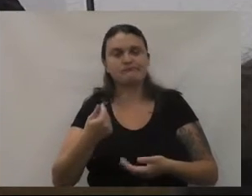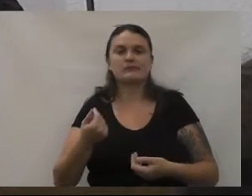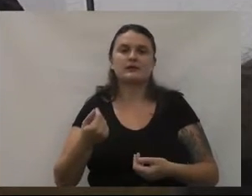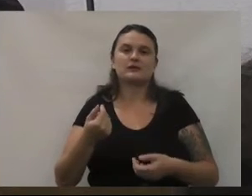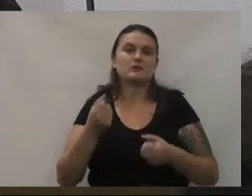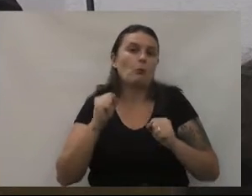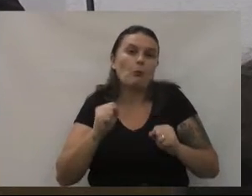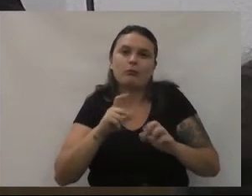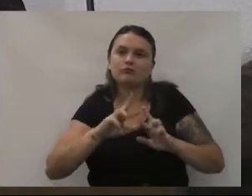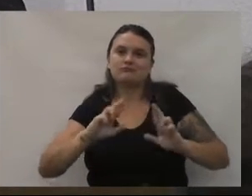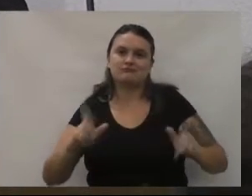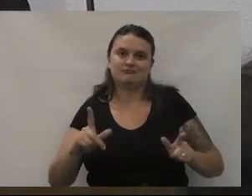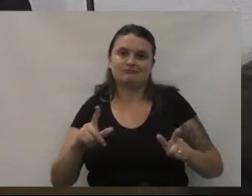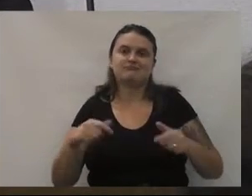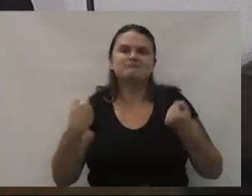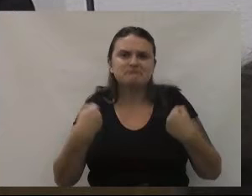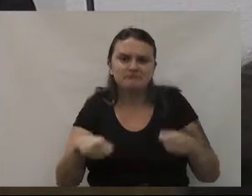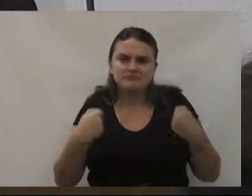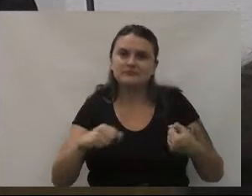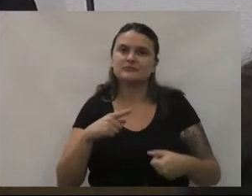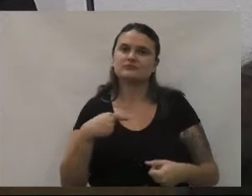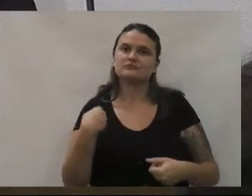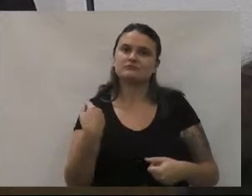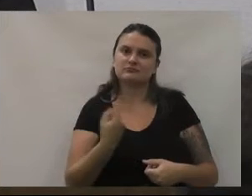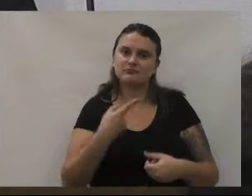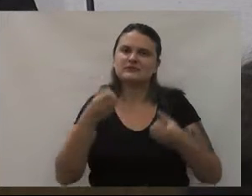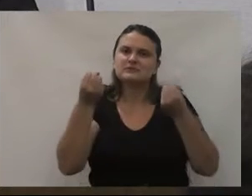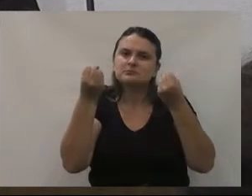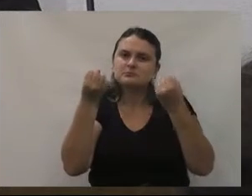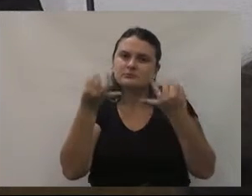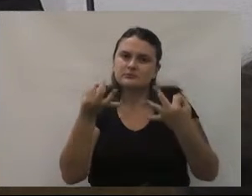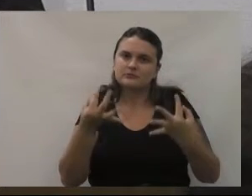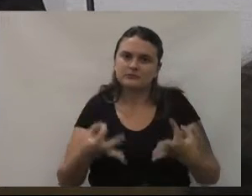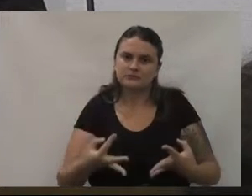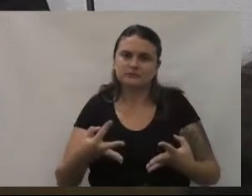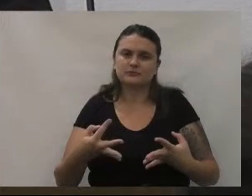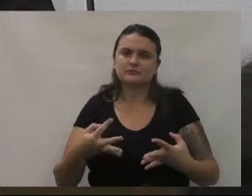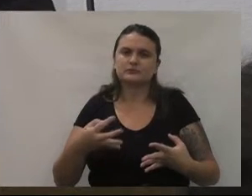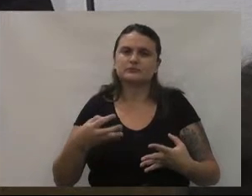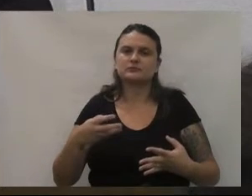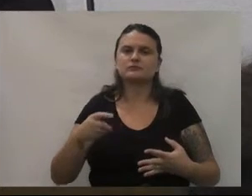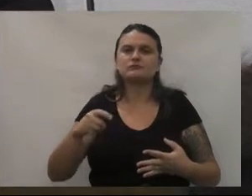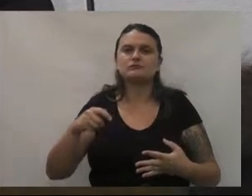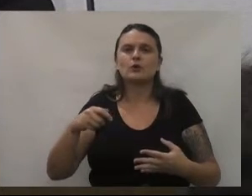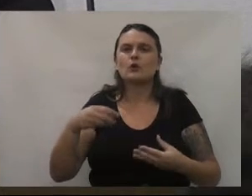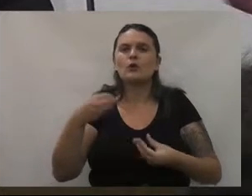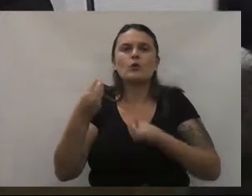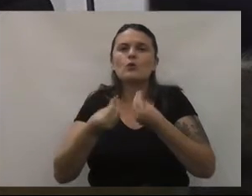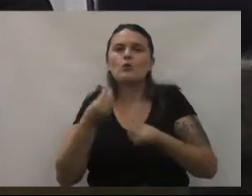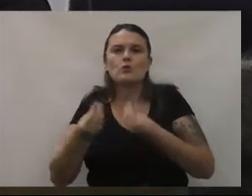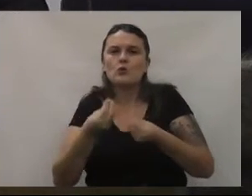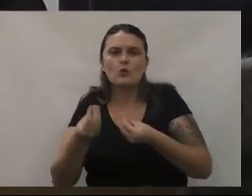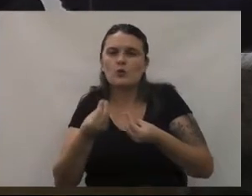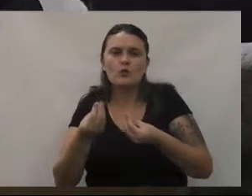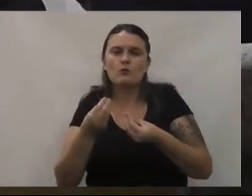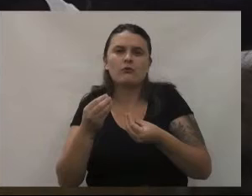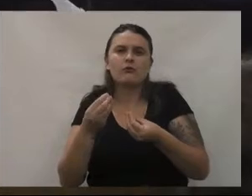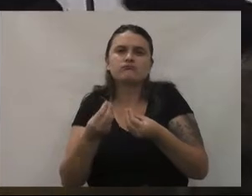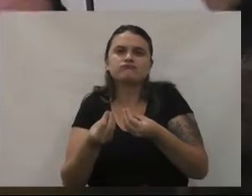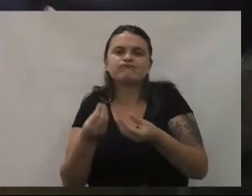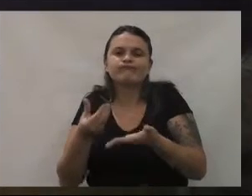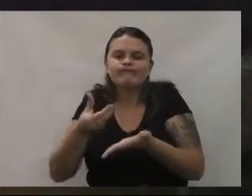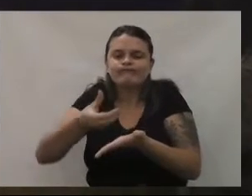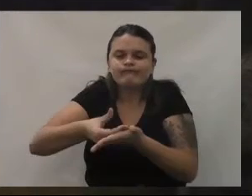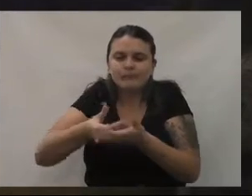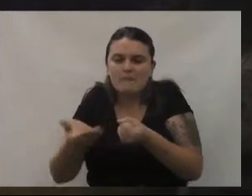ser diferente, necessariamente a gente tem que explicar um pouco sobre a fonte de custeio da Previdência,